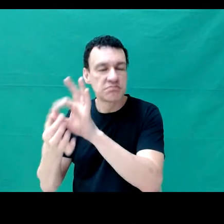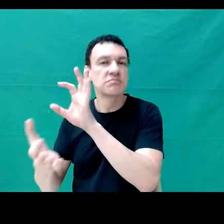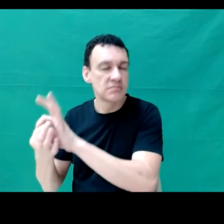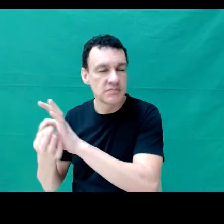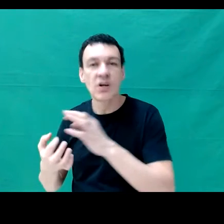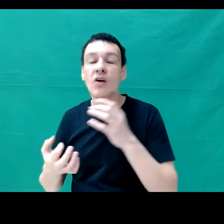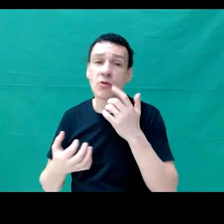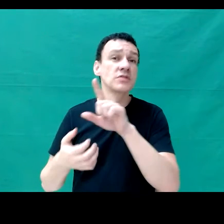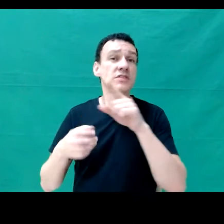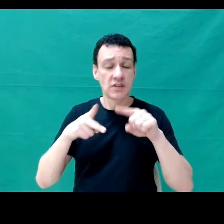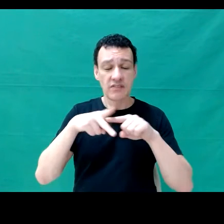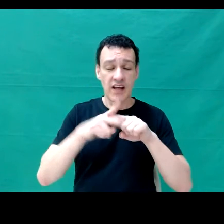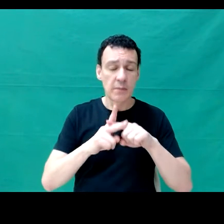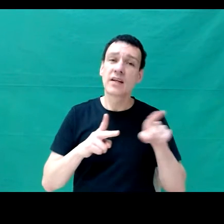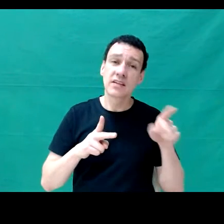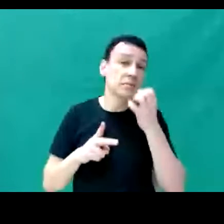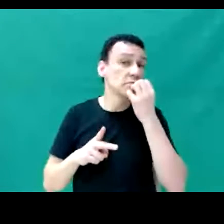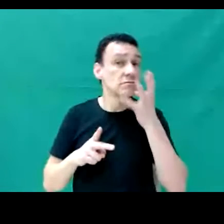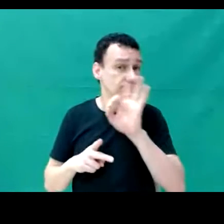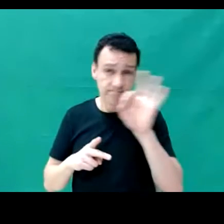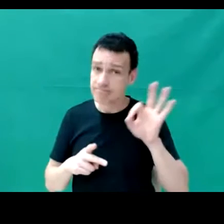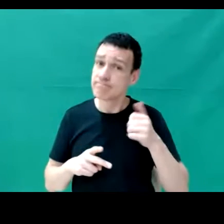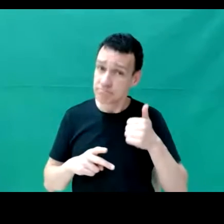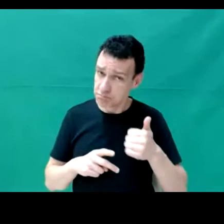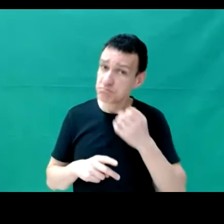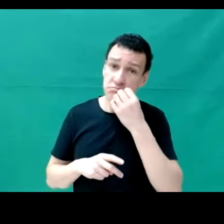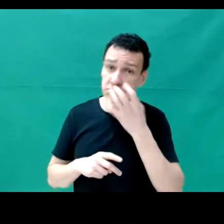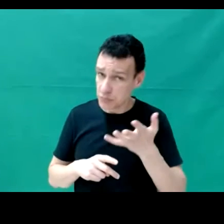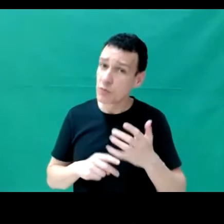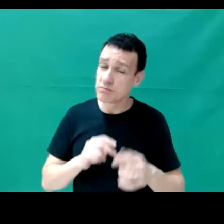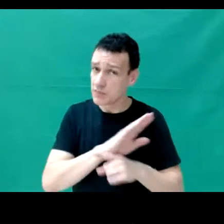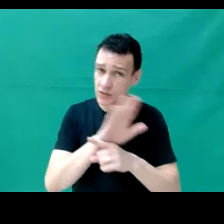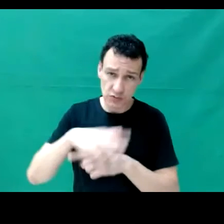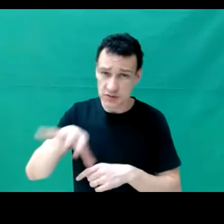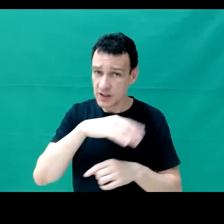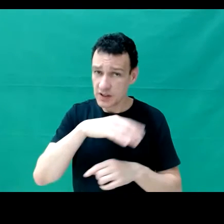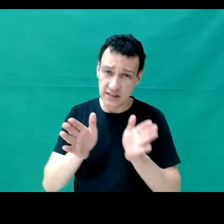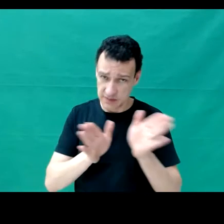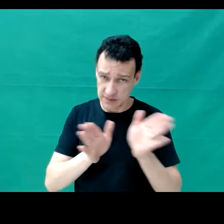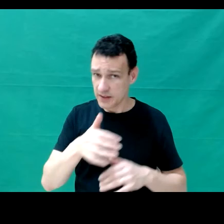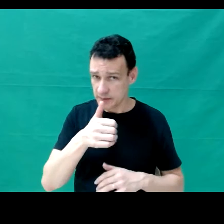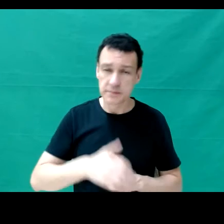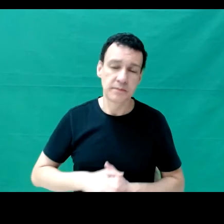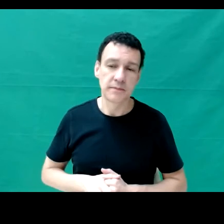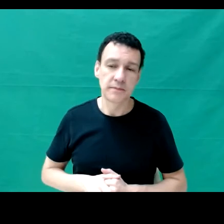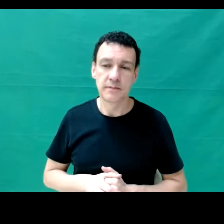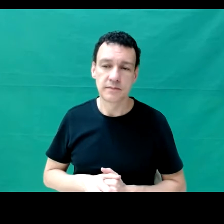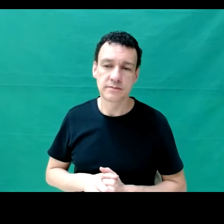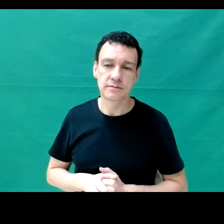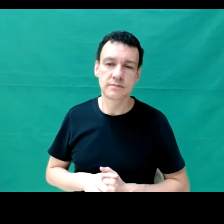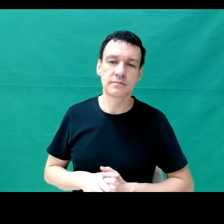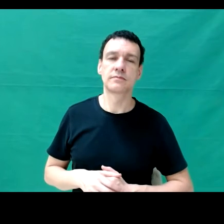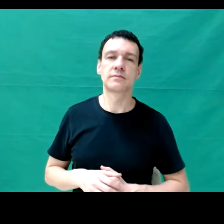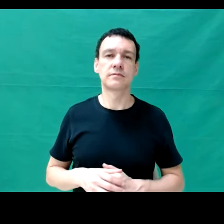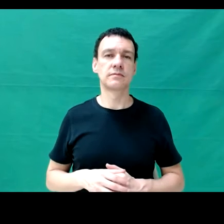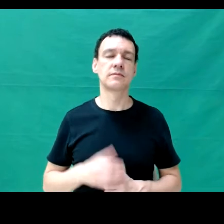uma ferramenta muito boa, né, para essa parte de acessibilidade. Eu quero mostrar para vocês, né, o meu